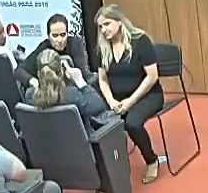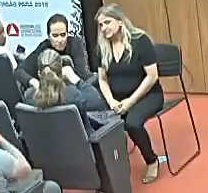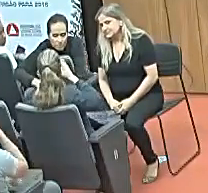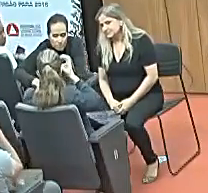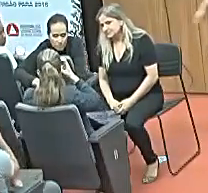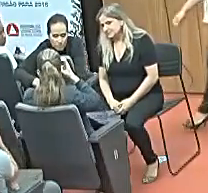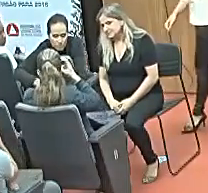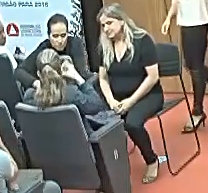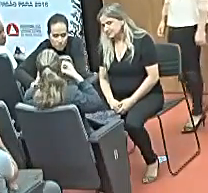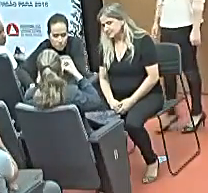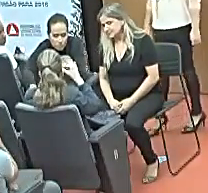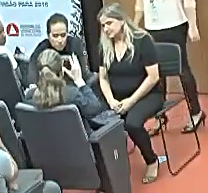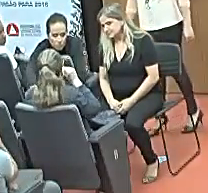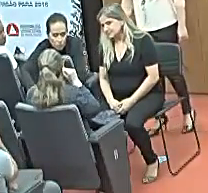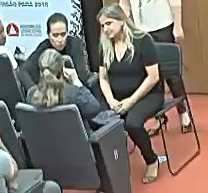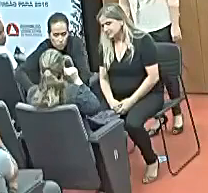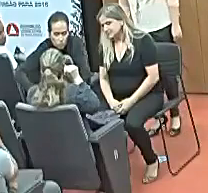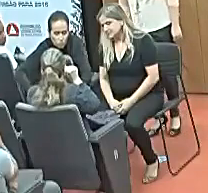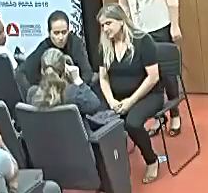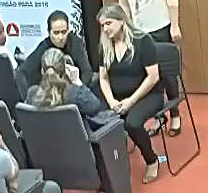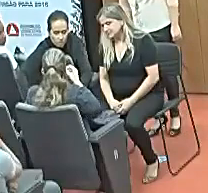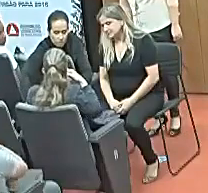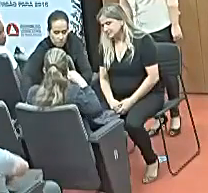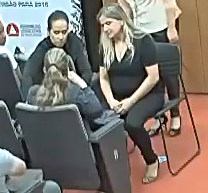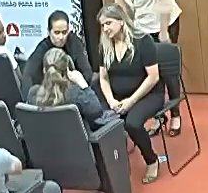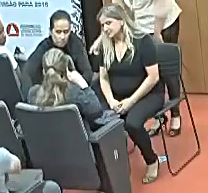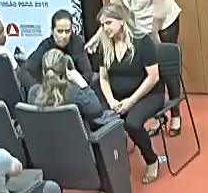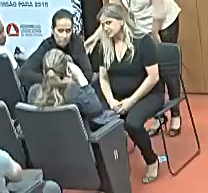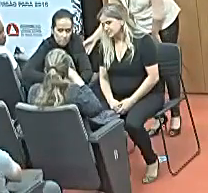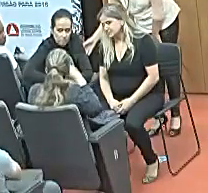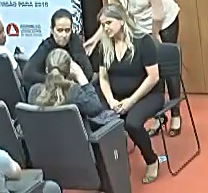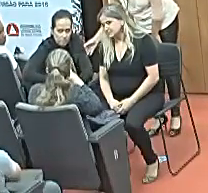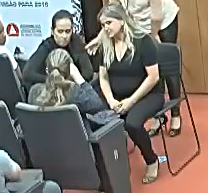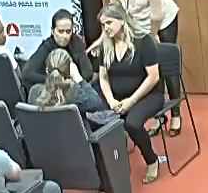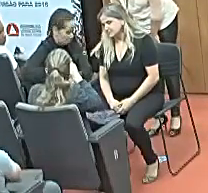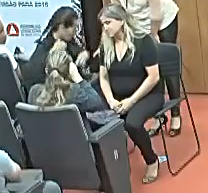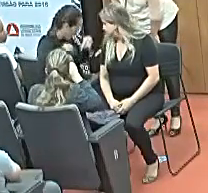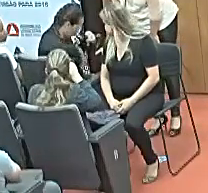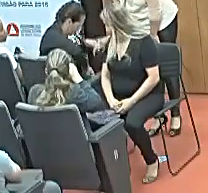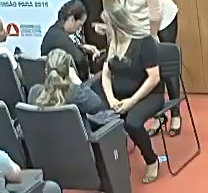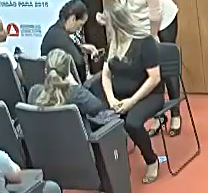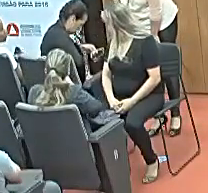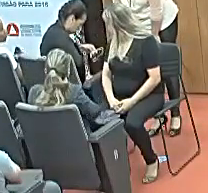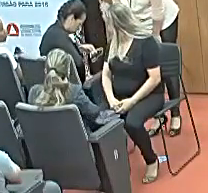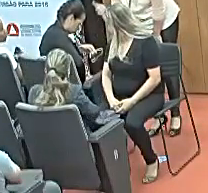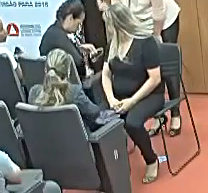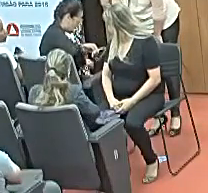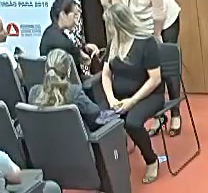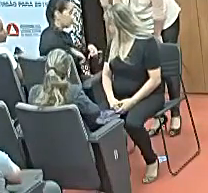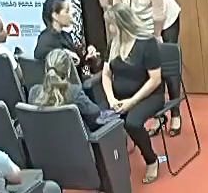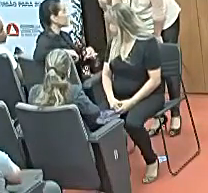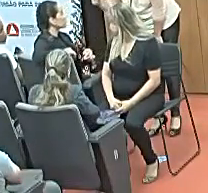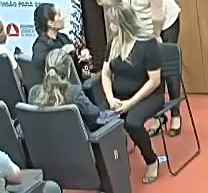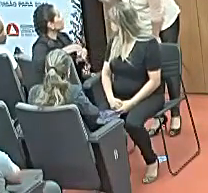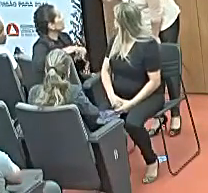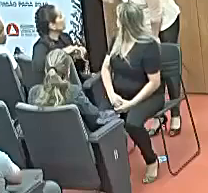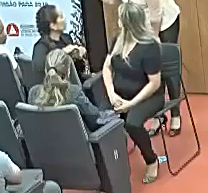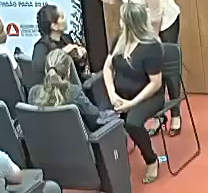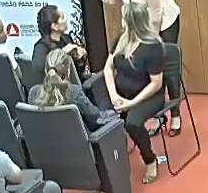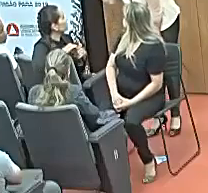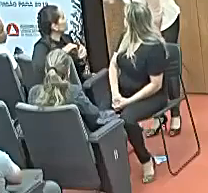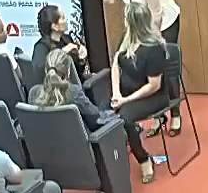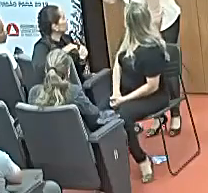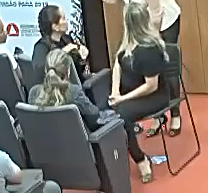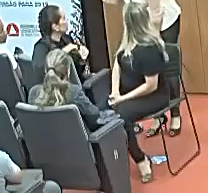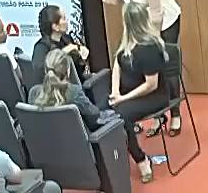governador conselheira titular espero permanecer nele né cumprimento os deputados e